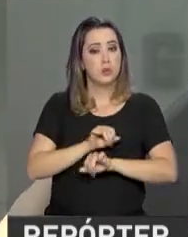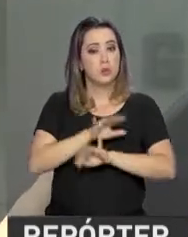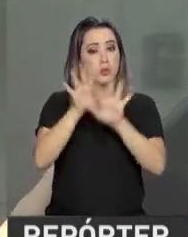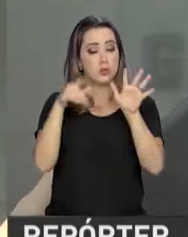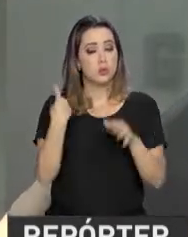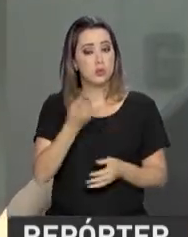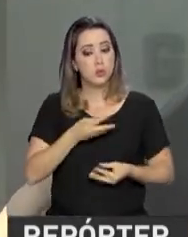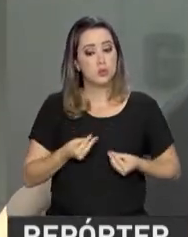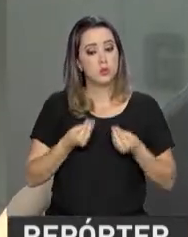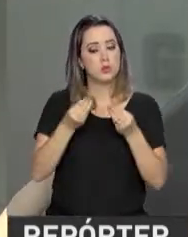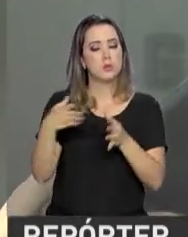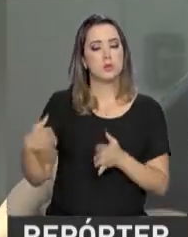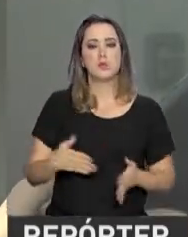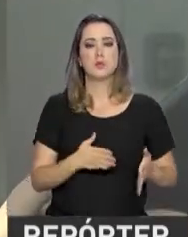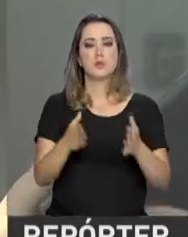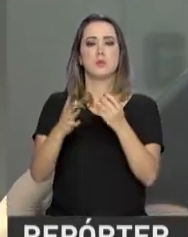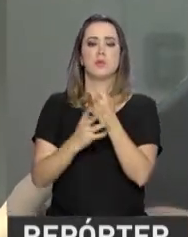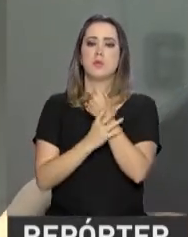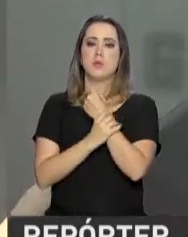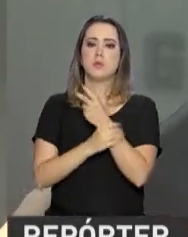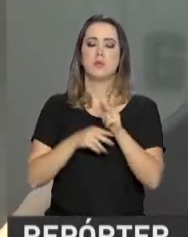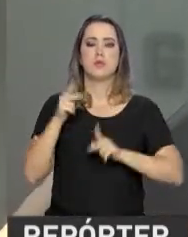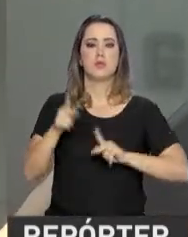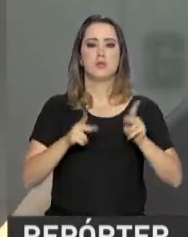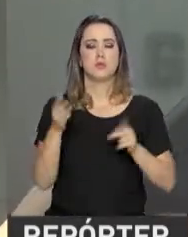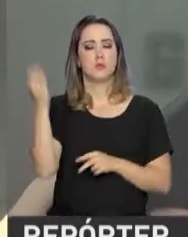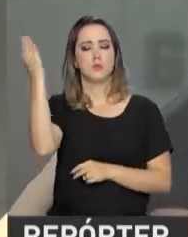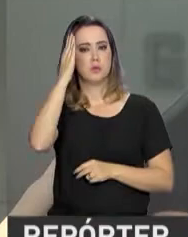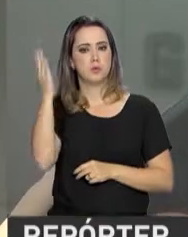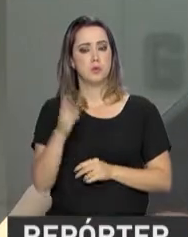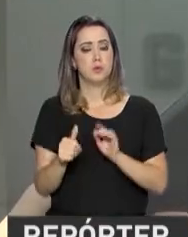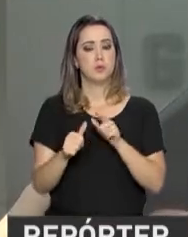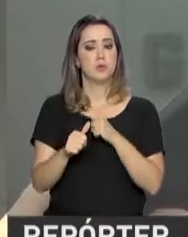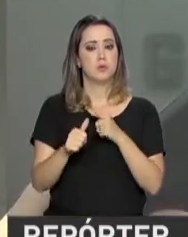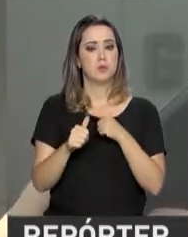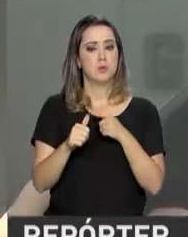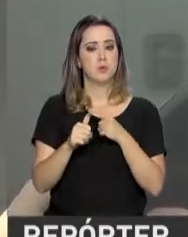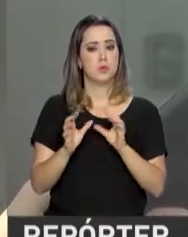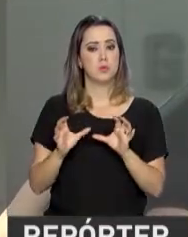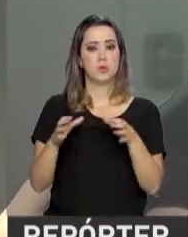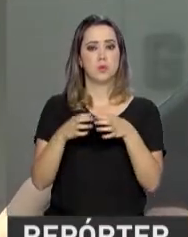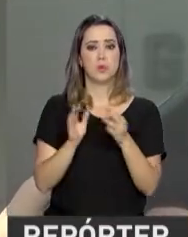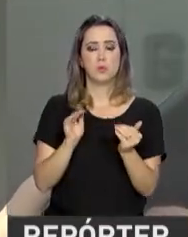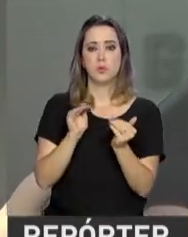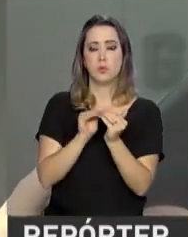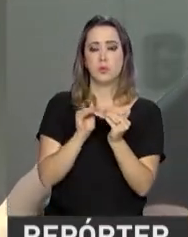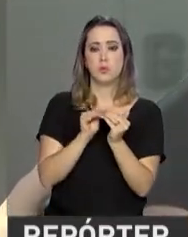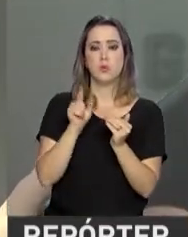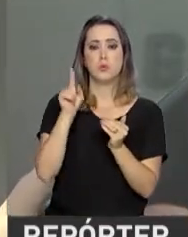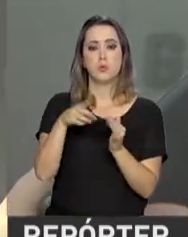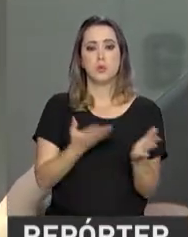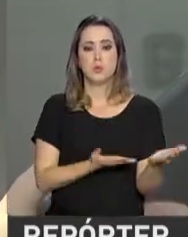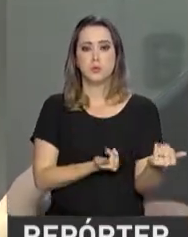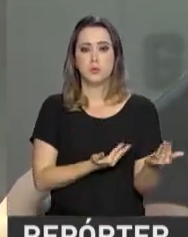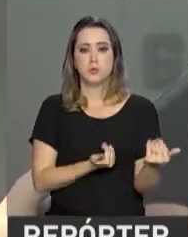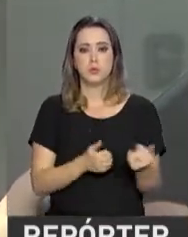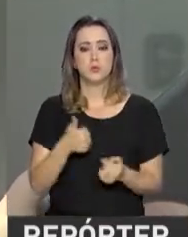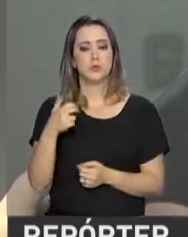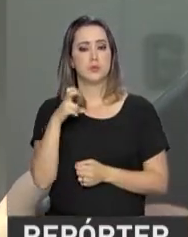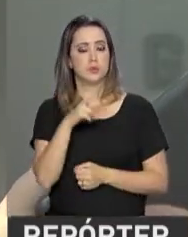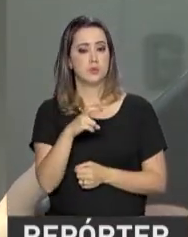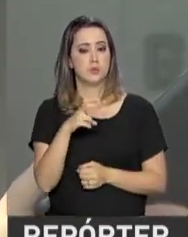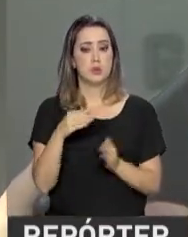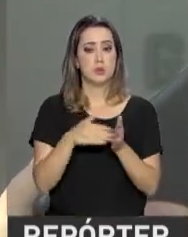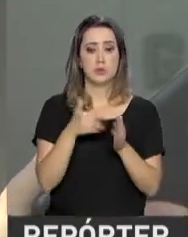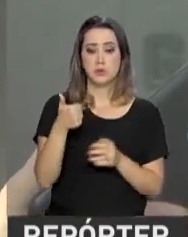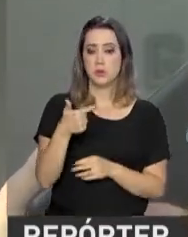Nós estamos dando rumo à segurança pública do Brasil. Primeiro, o grupo a ser focado são jovens de 15 a